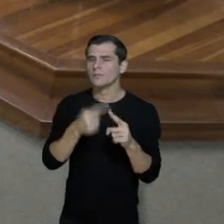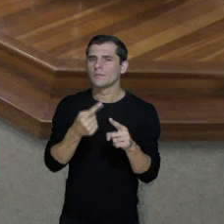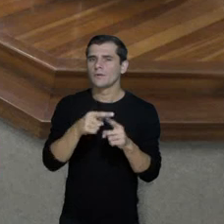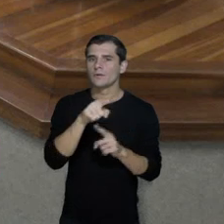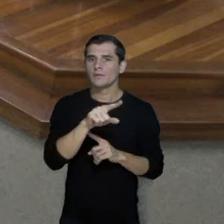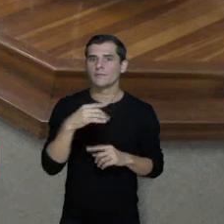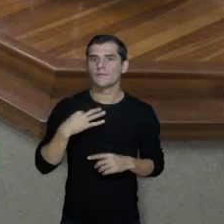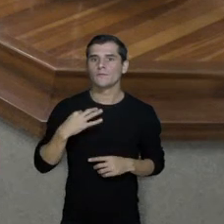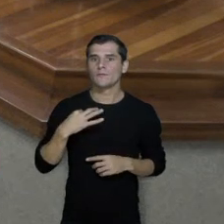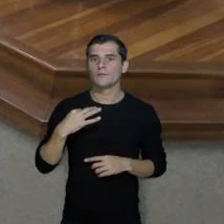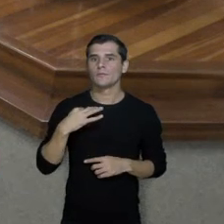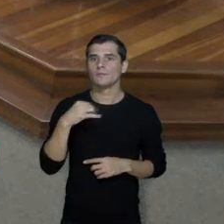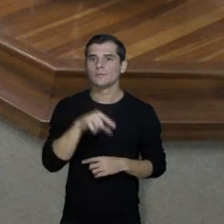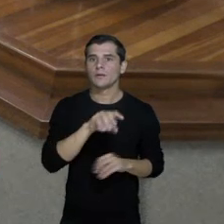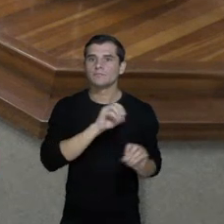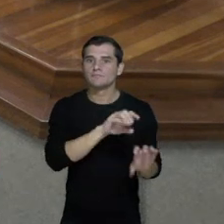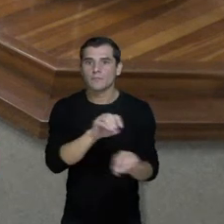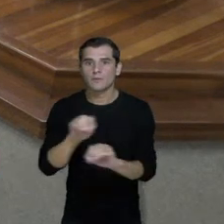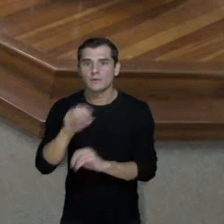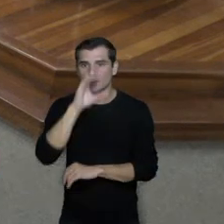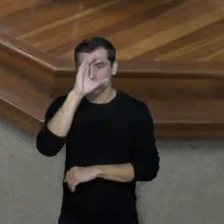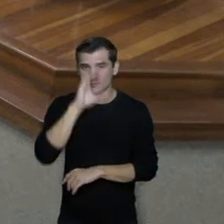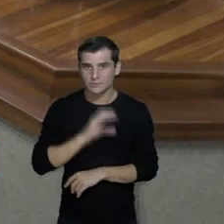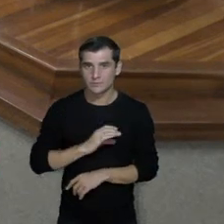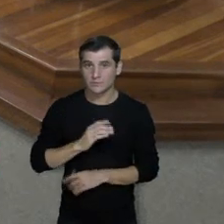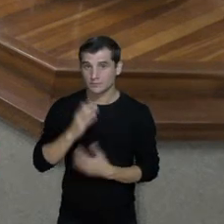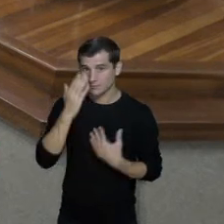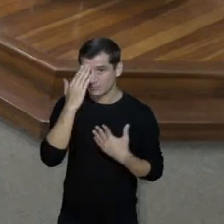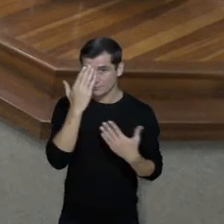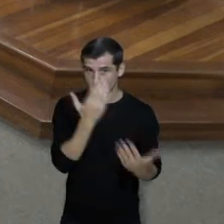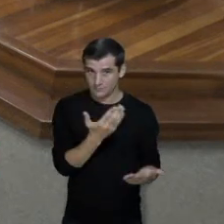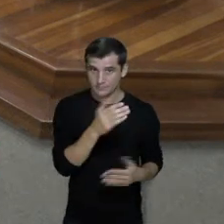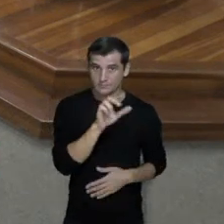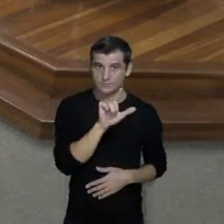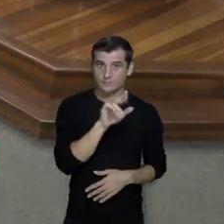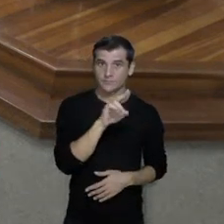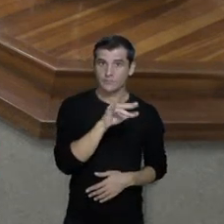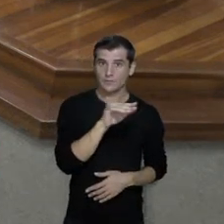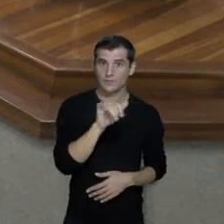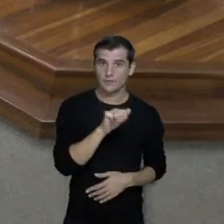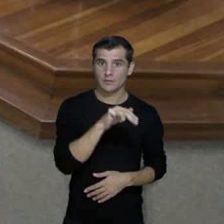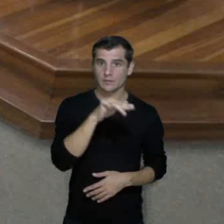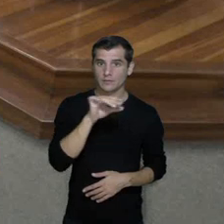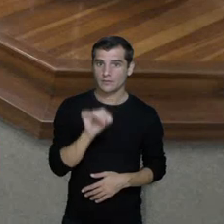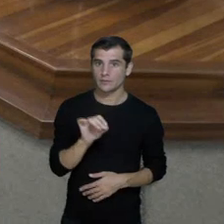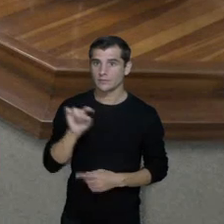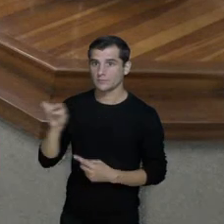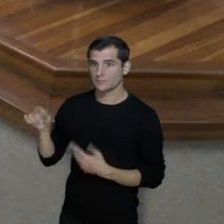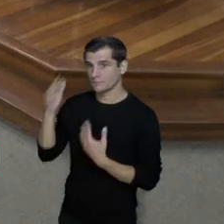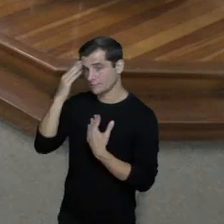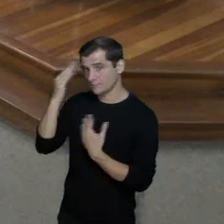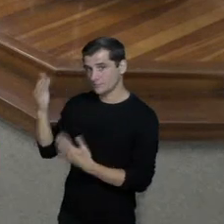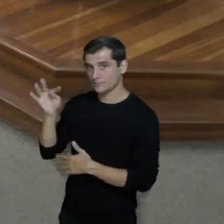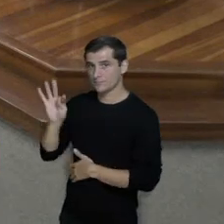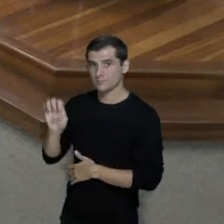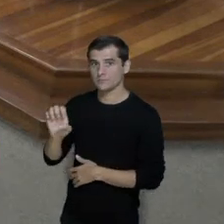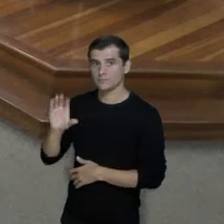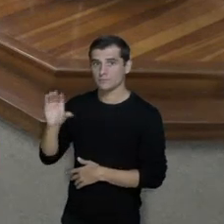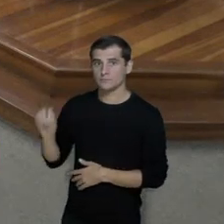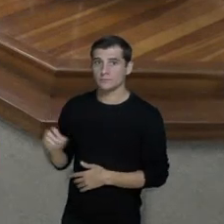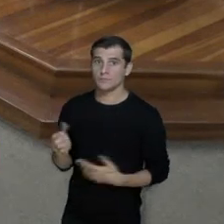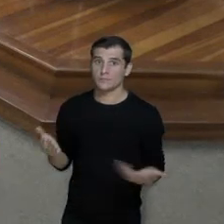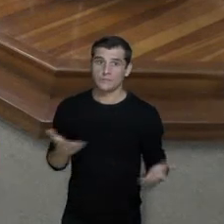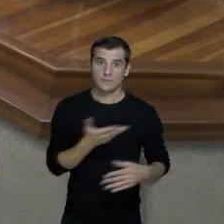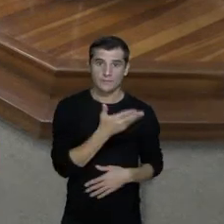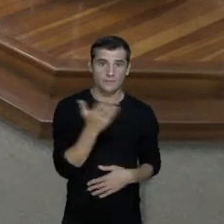obrigado Luciano Teco Obrigado Doutor bom gente todo mundo já sabe que eu não sei da palestra se